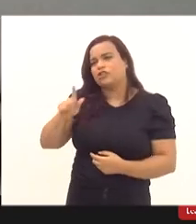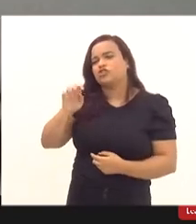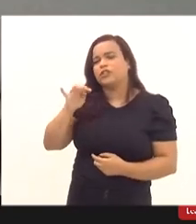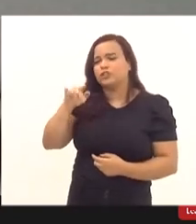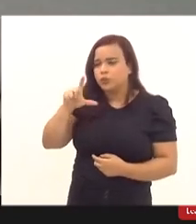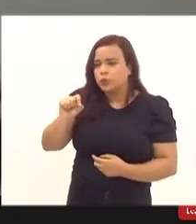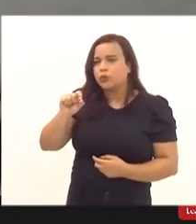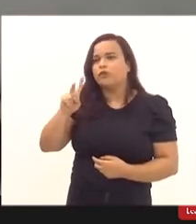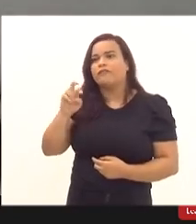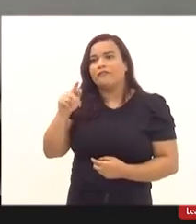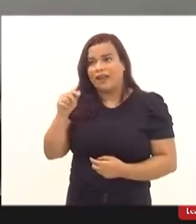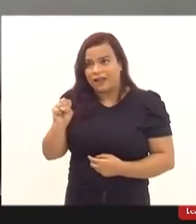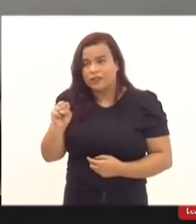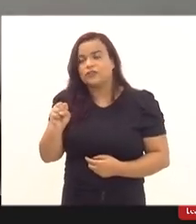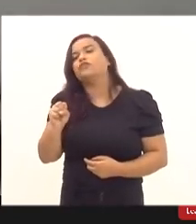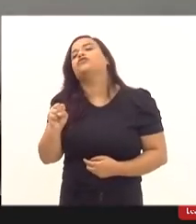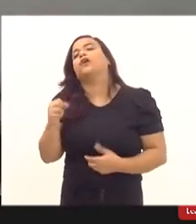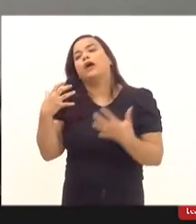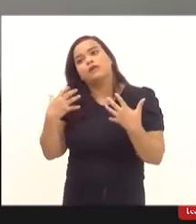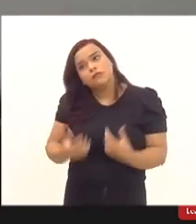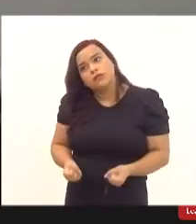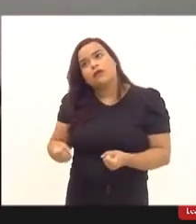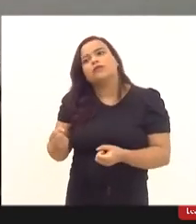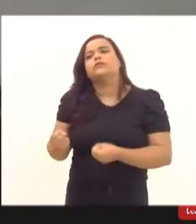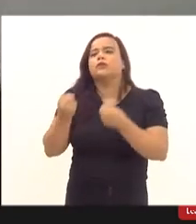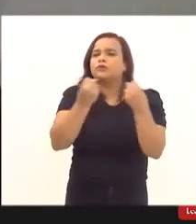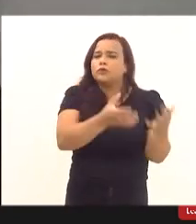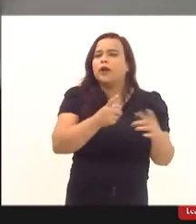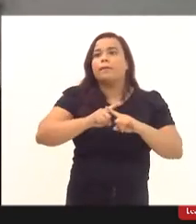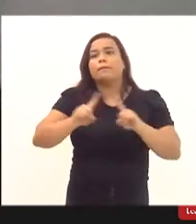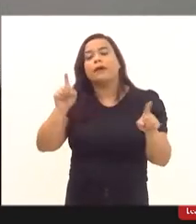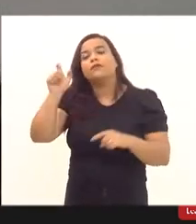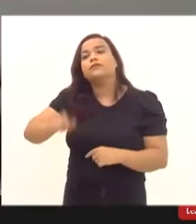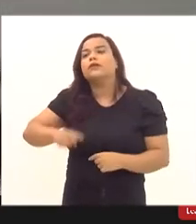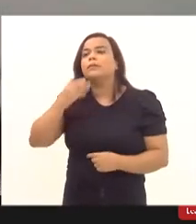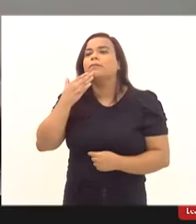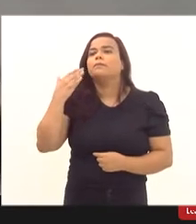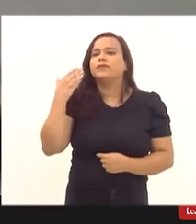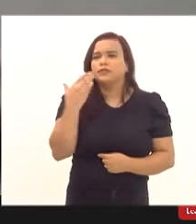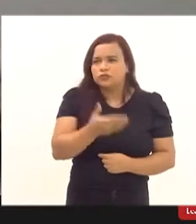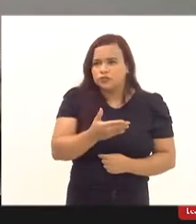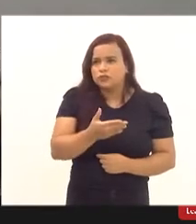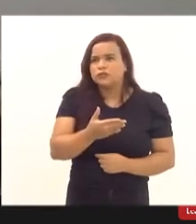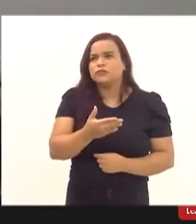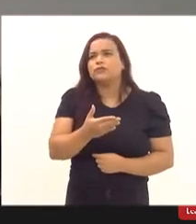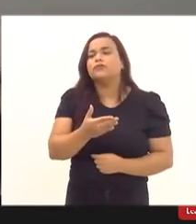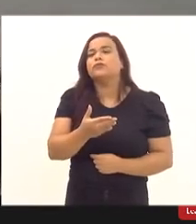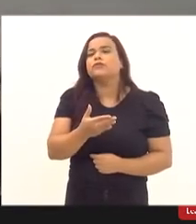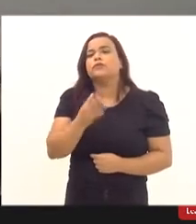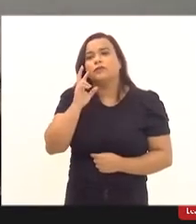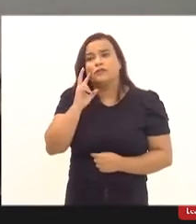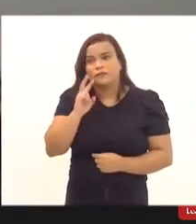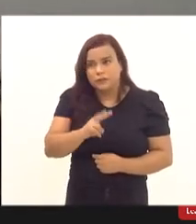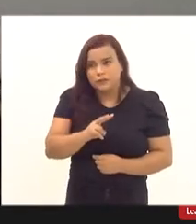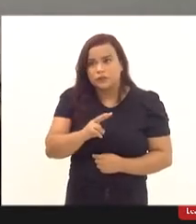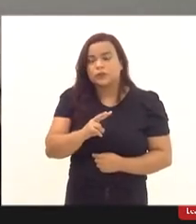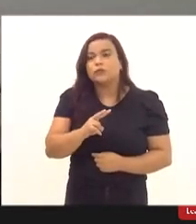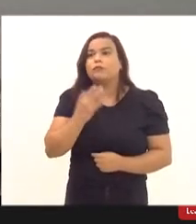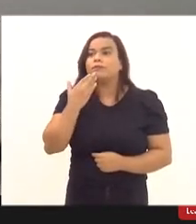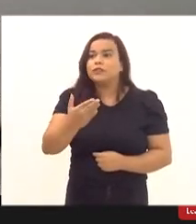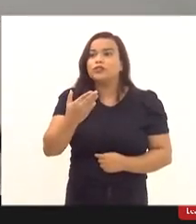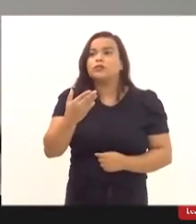mas pede que ela seja doada para e o governo que vai ser dirigida pelo dia que era